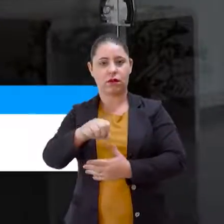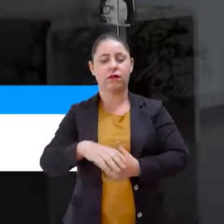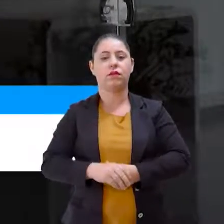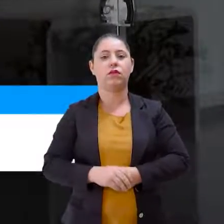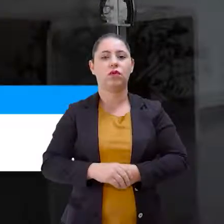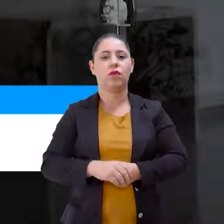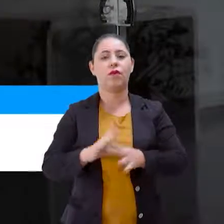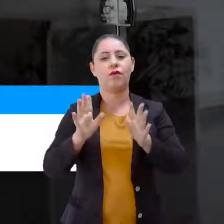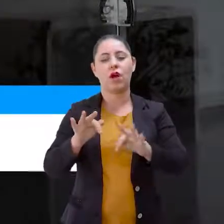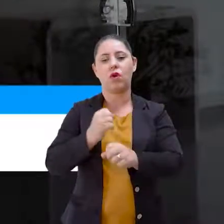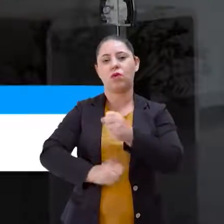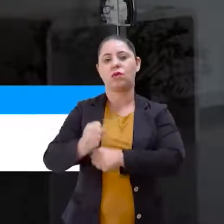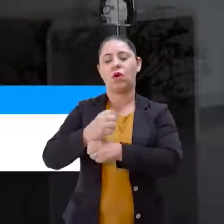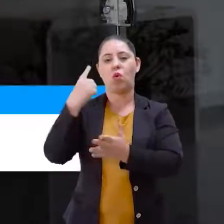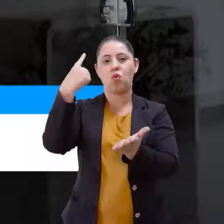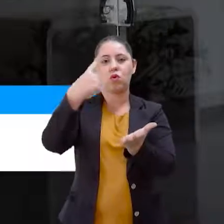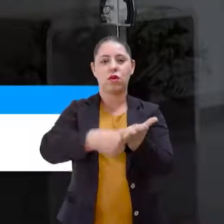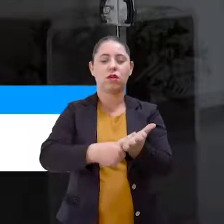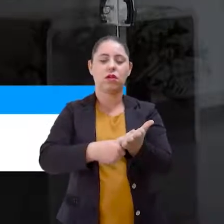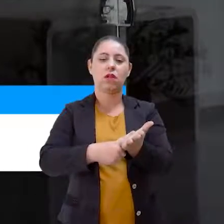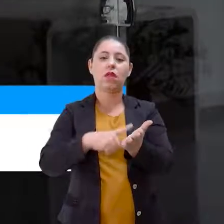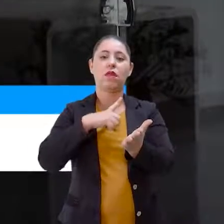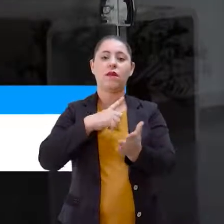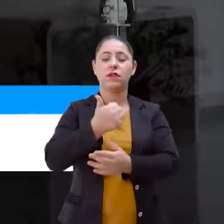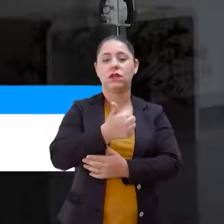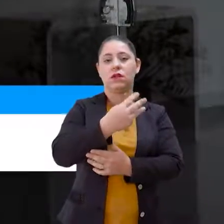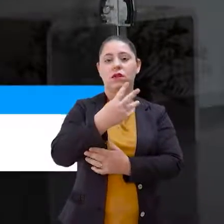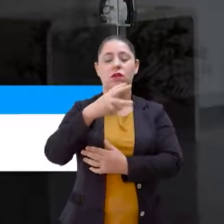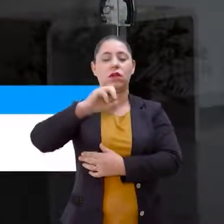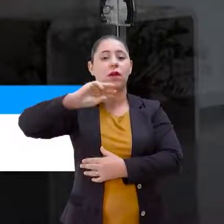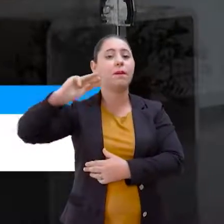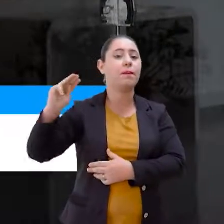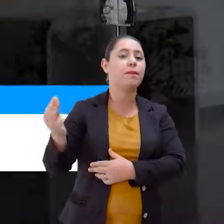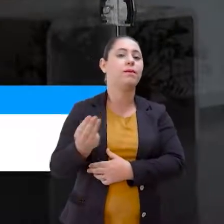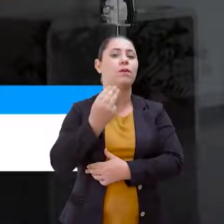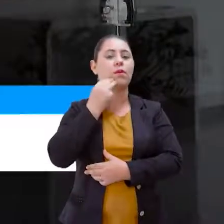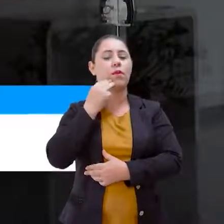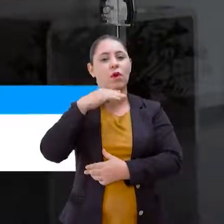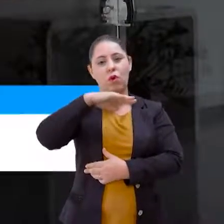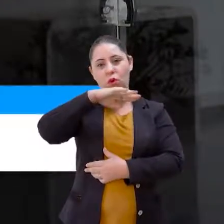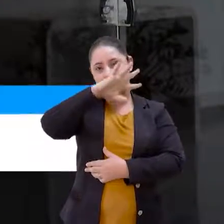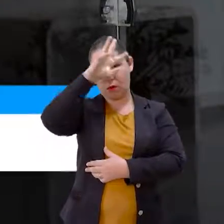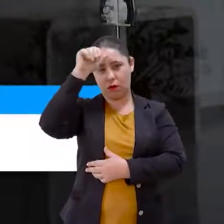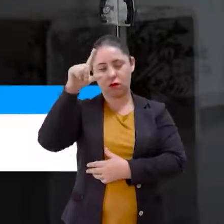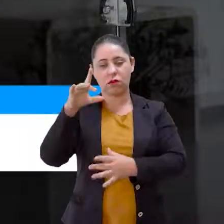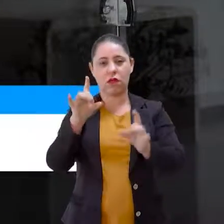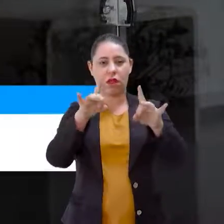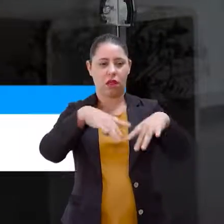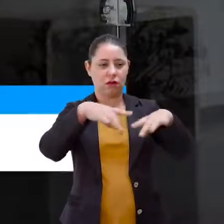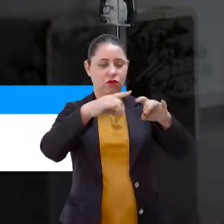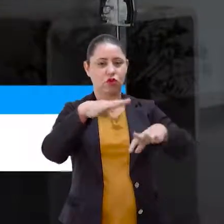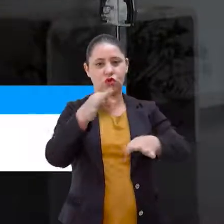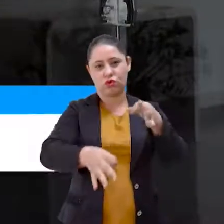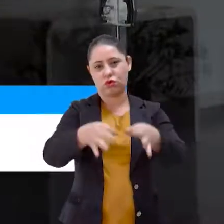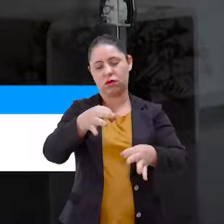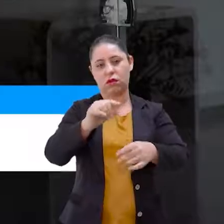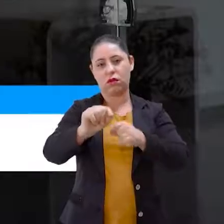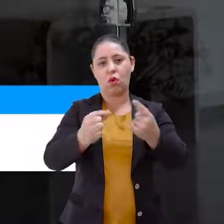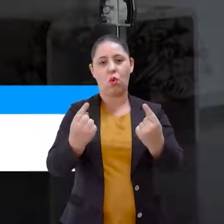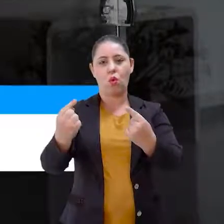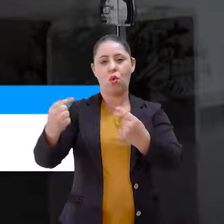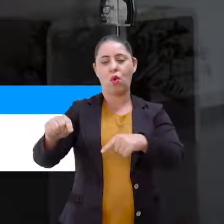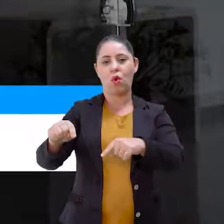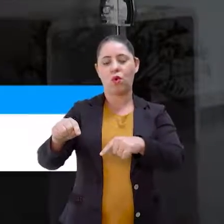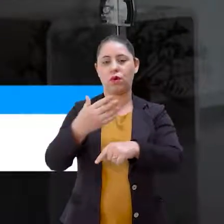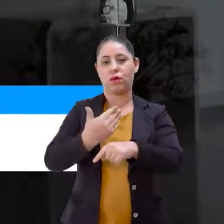na arrecadação do ICMS. No final do ano passado, um acordo garantiu 130 milhões de reais a Mato Grosso do Sul, com a